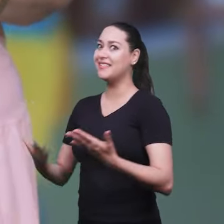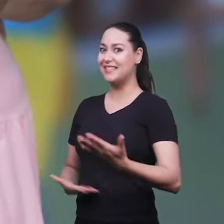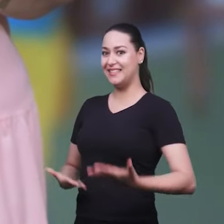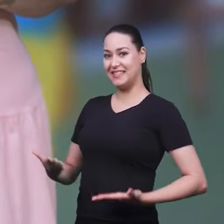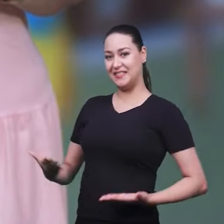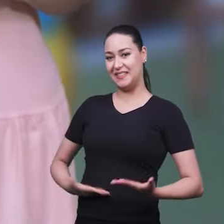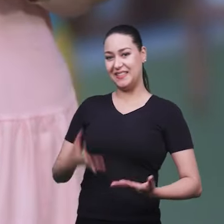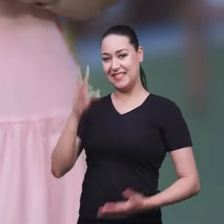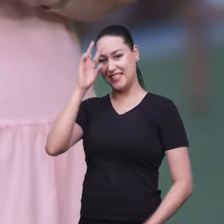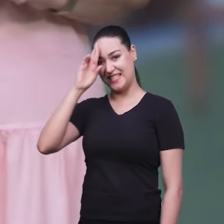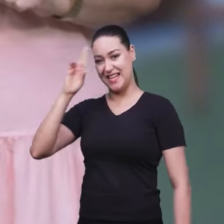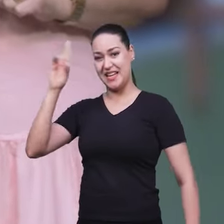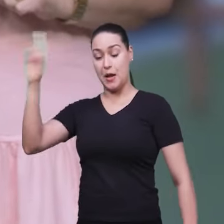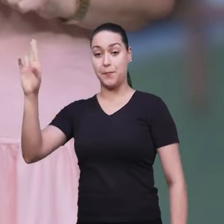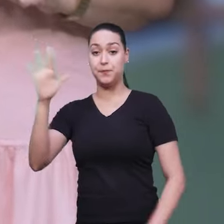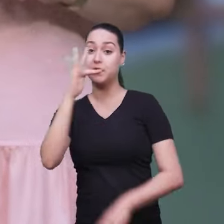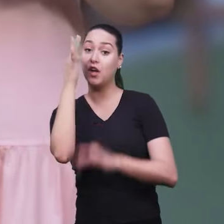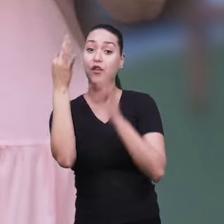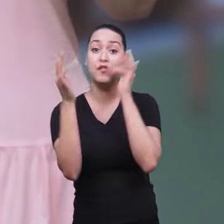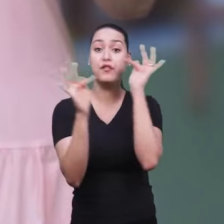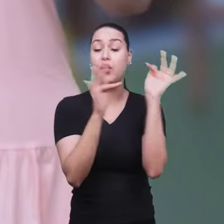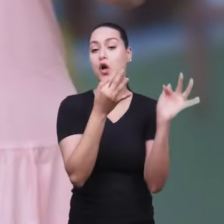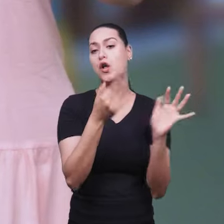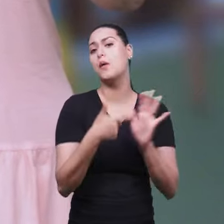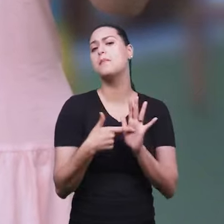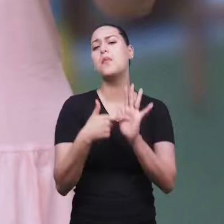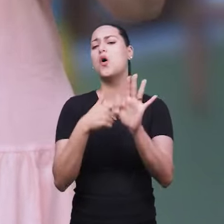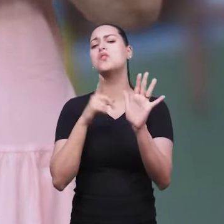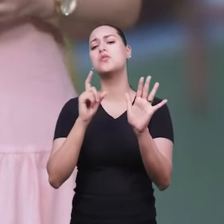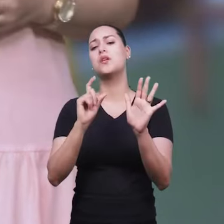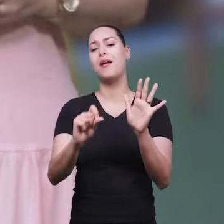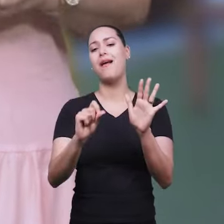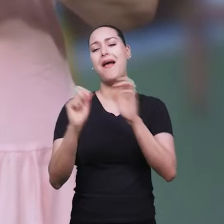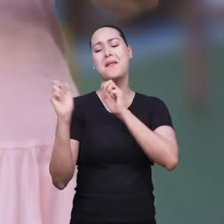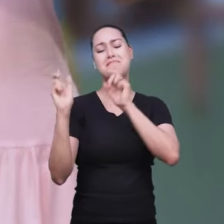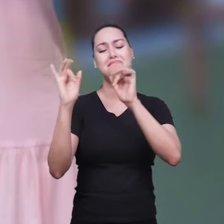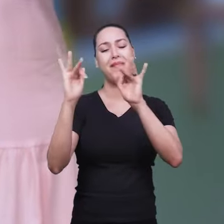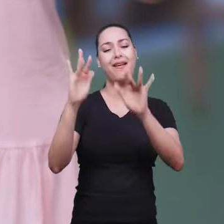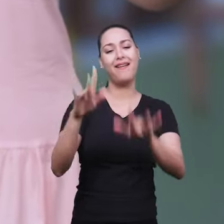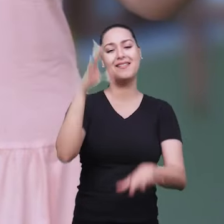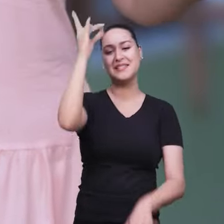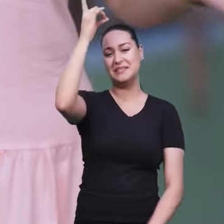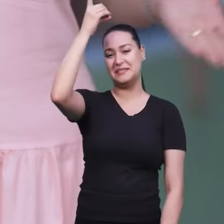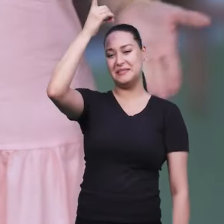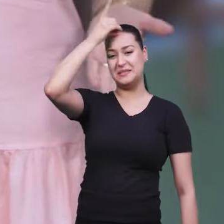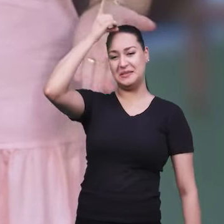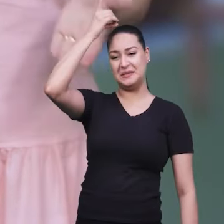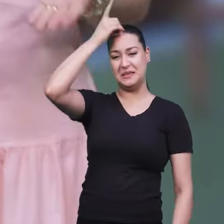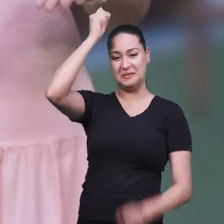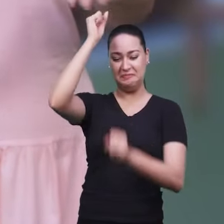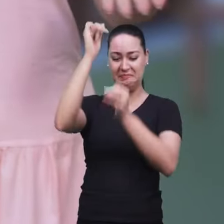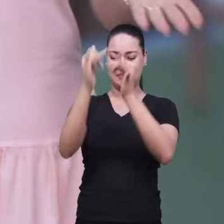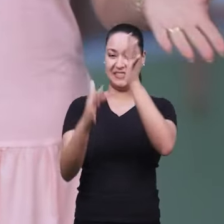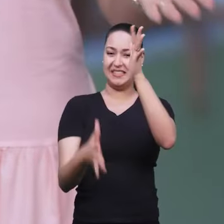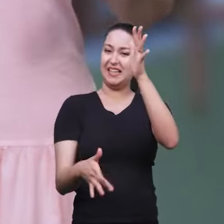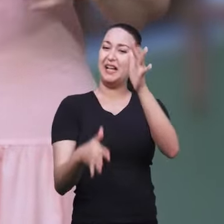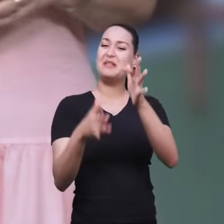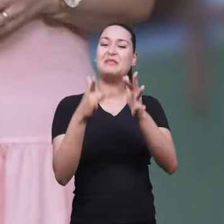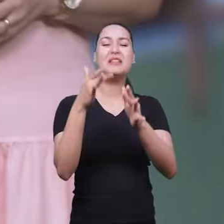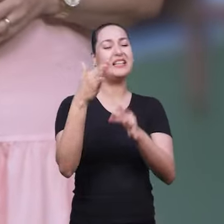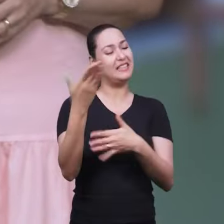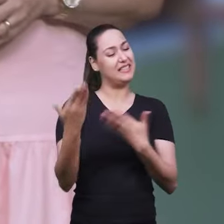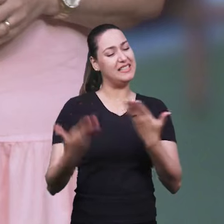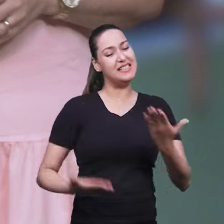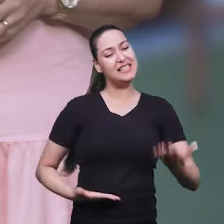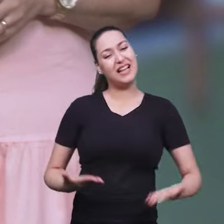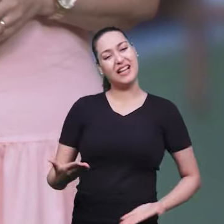Senhor. As flores também nos falam da bênção dos dons espirituais derramados sobre os servos e as servas